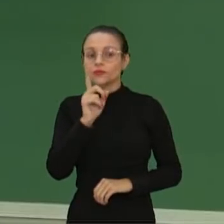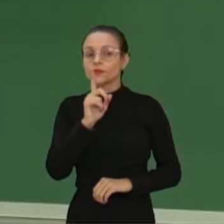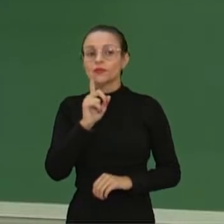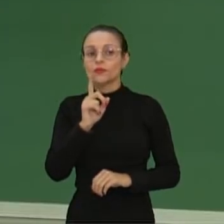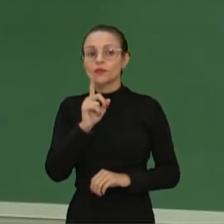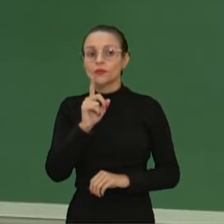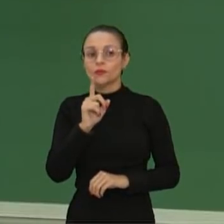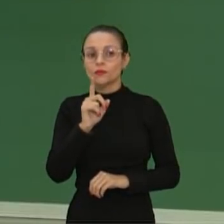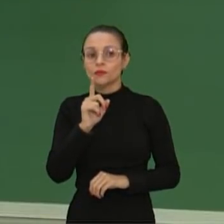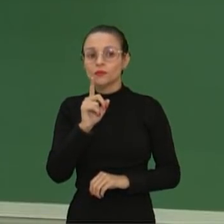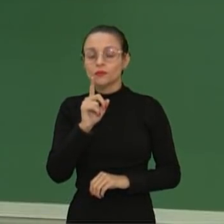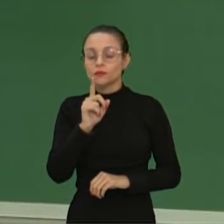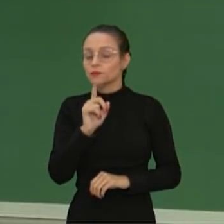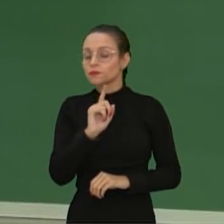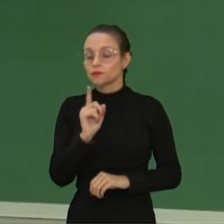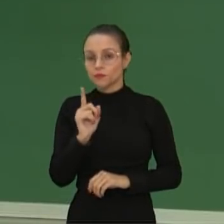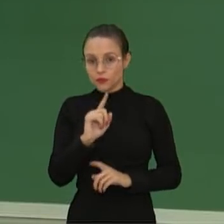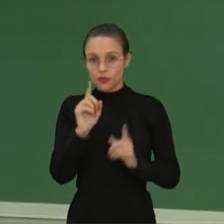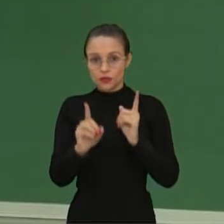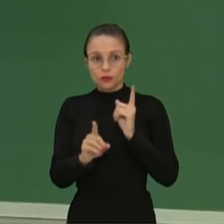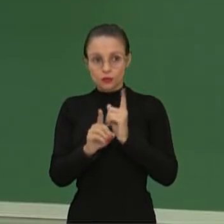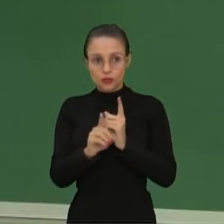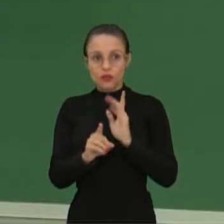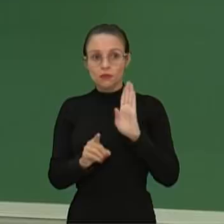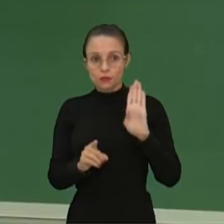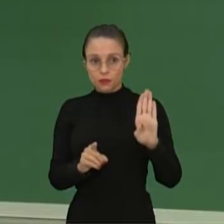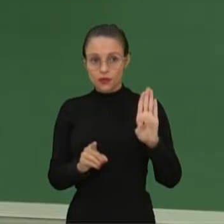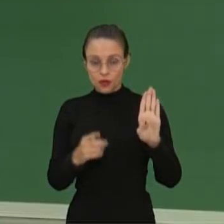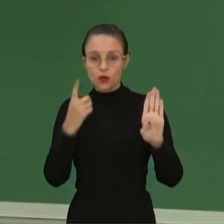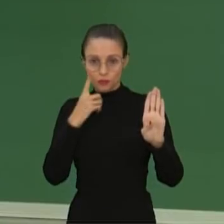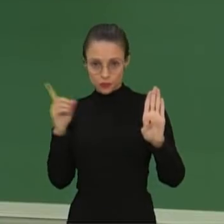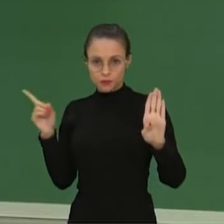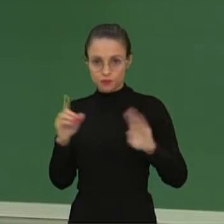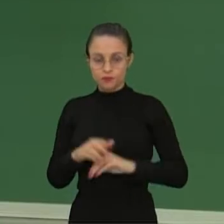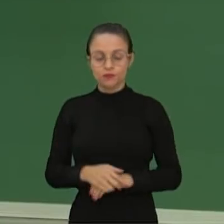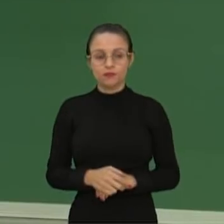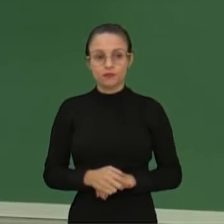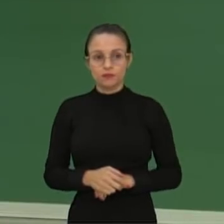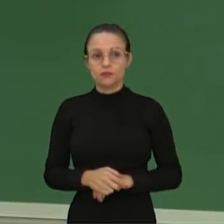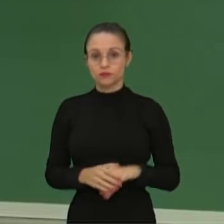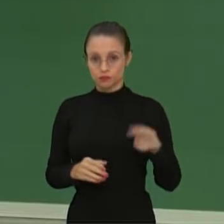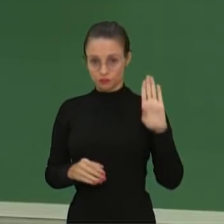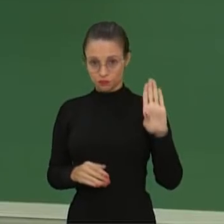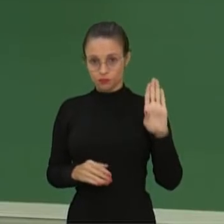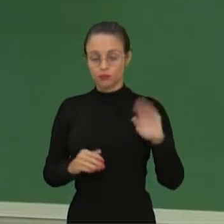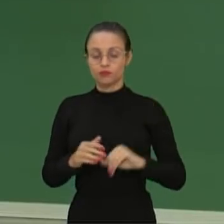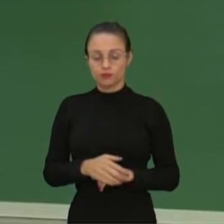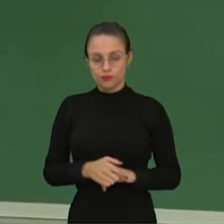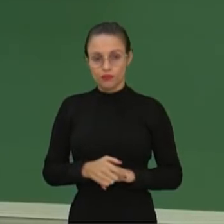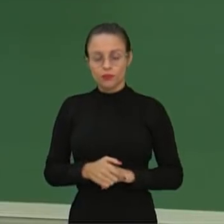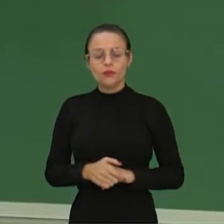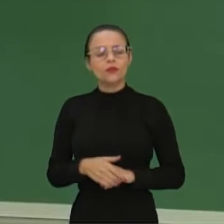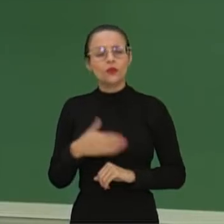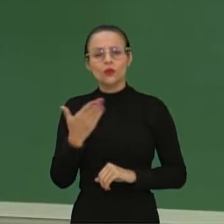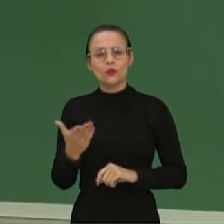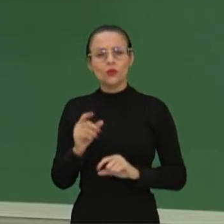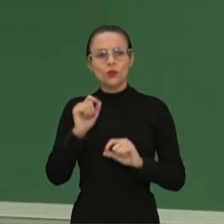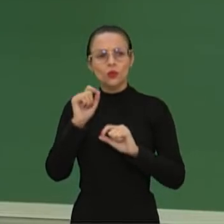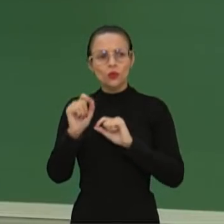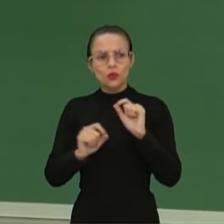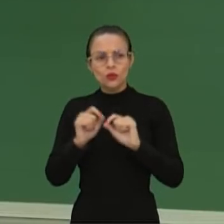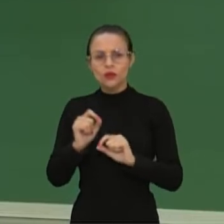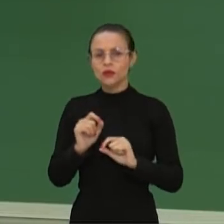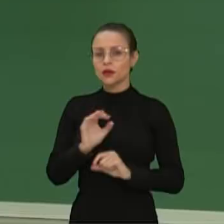determinar o item B ali, vamos lá. Na letra B, nós queremos saber